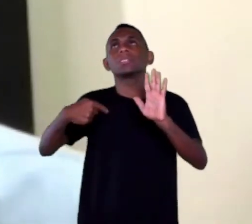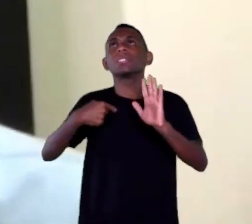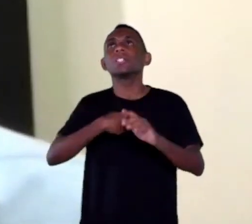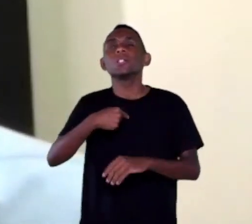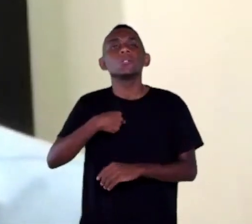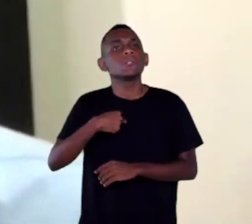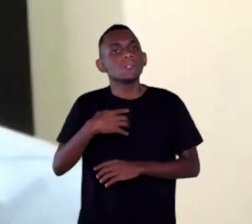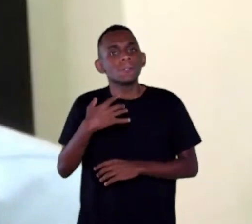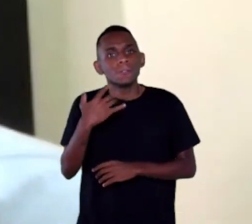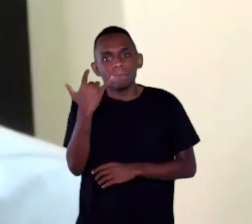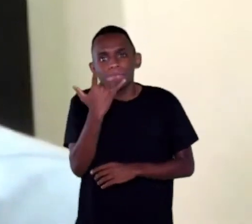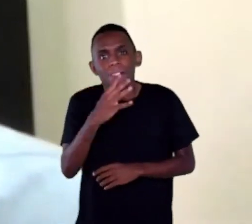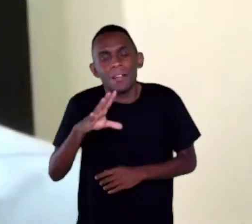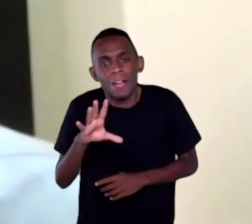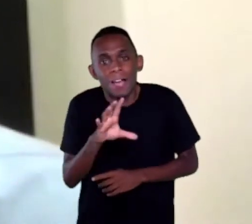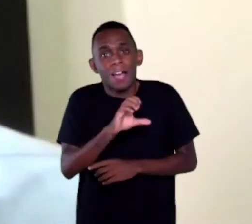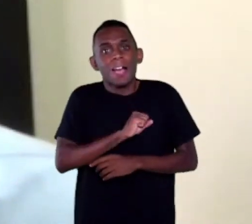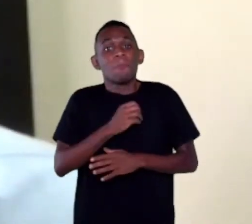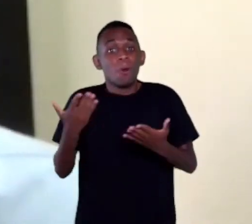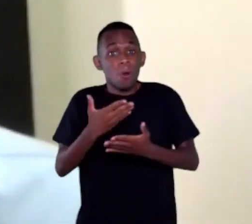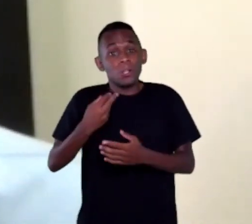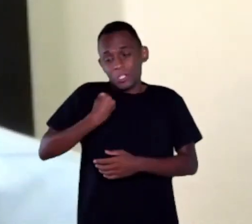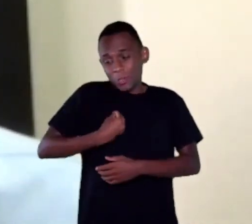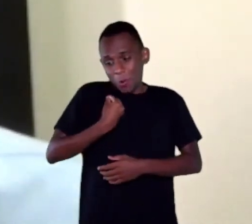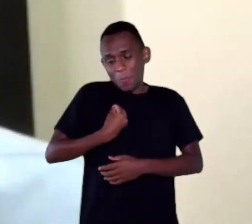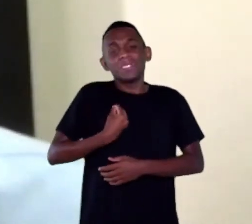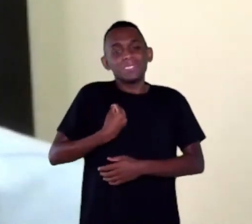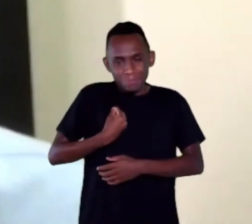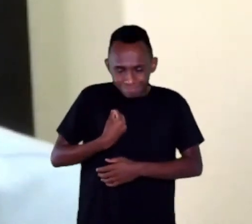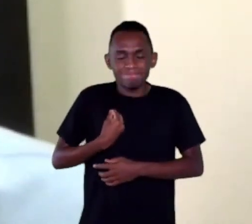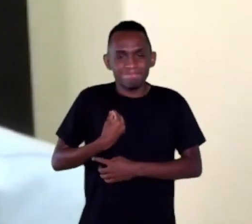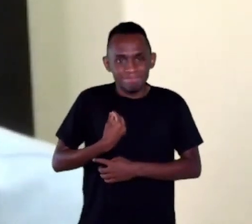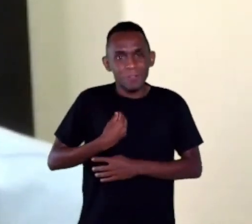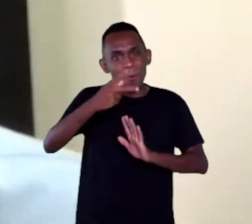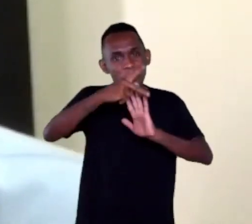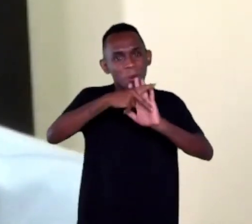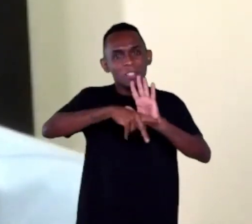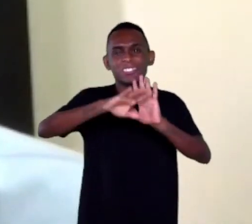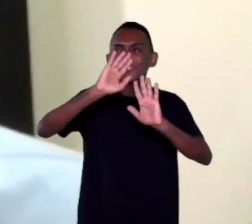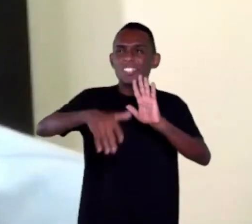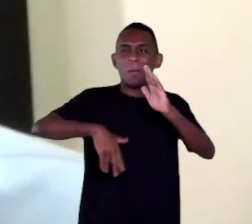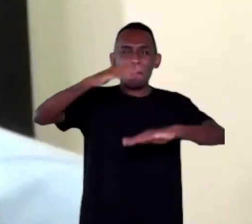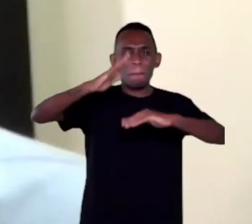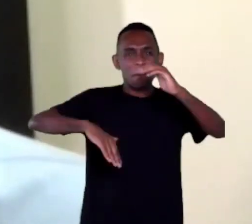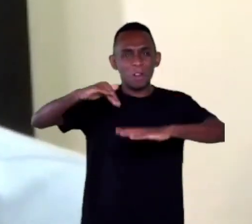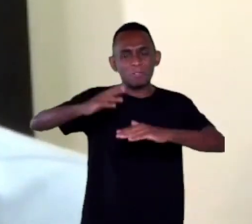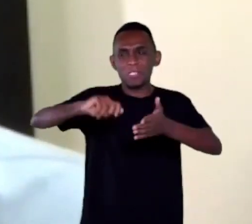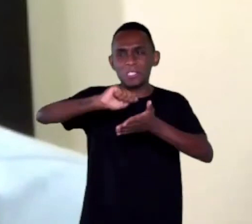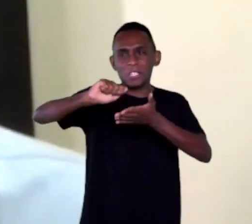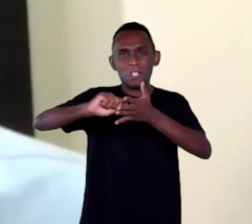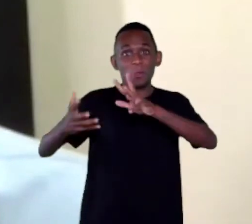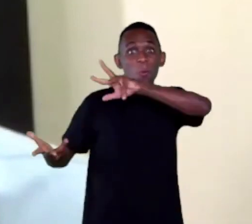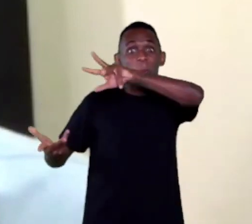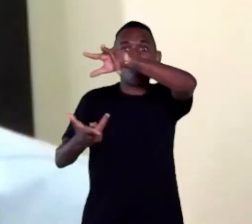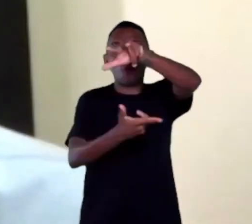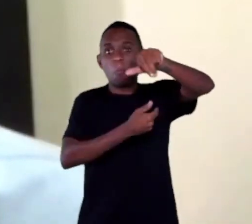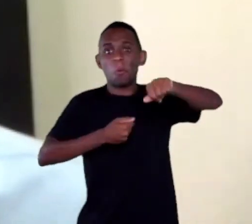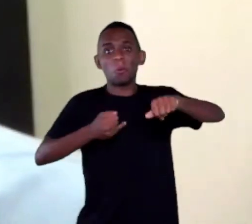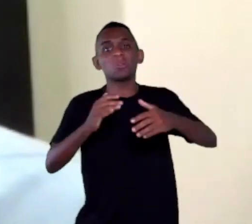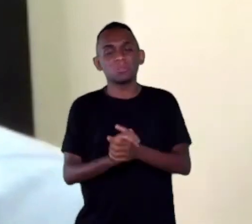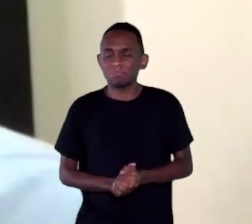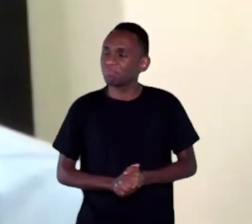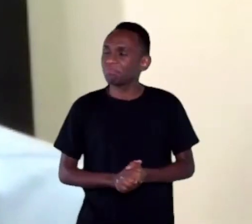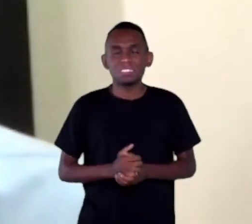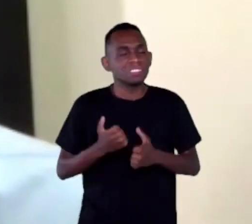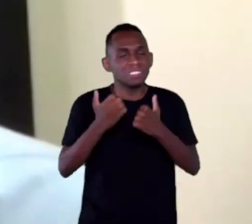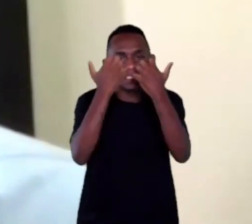fã, hoje eu estou fazendo parte dele, num projeto que já passou escritor internacional. Então, assim, não tem